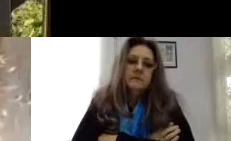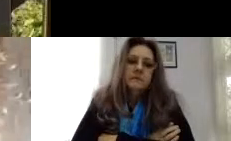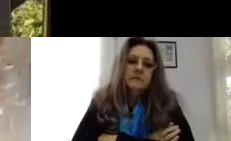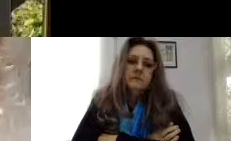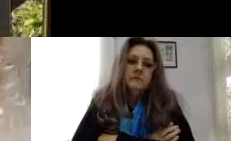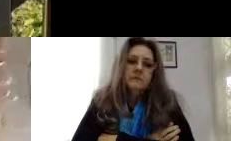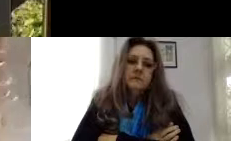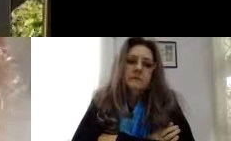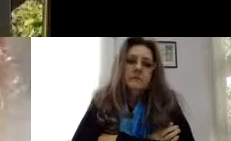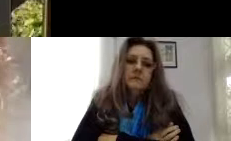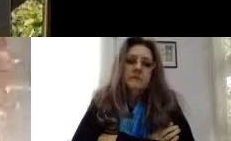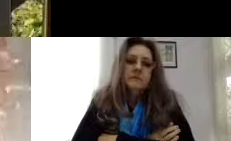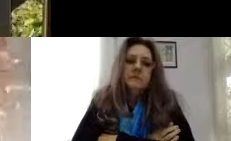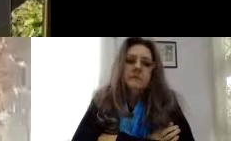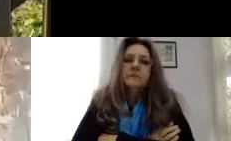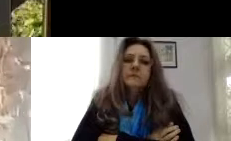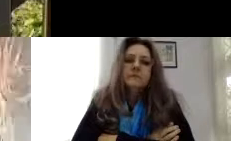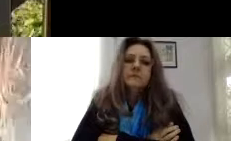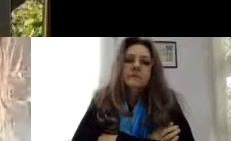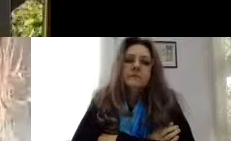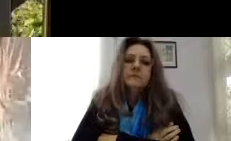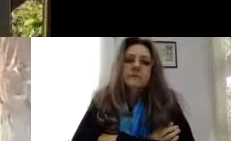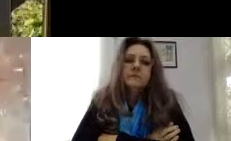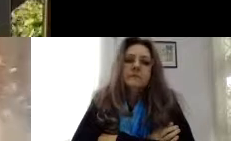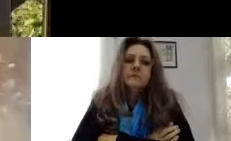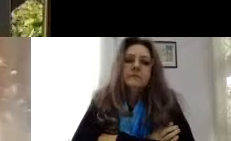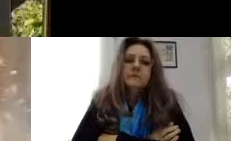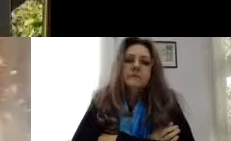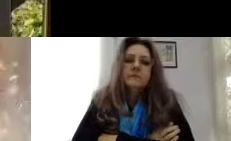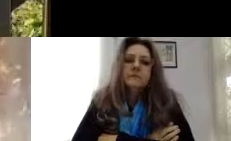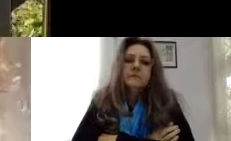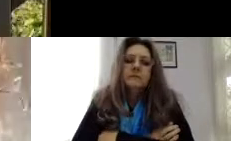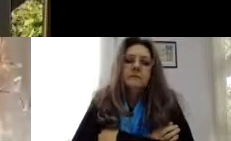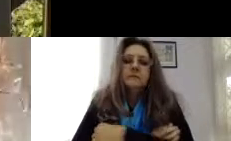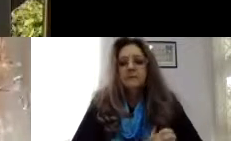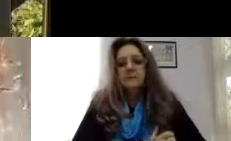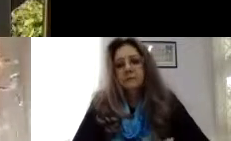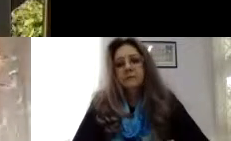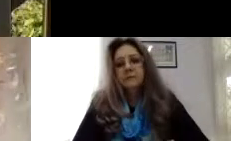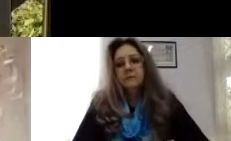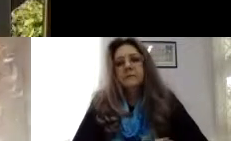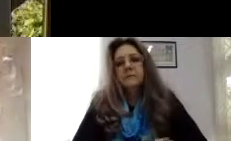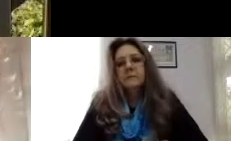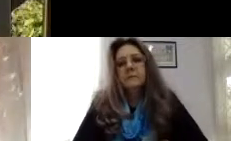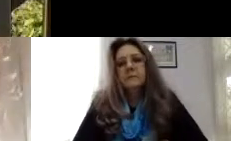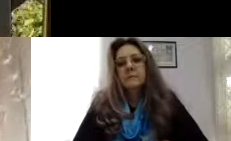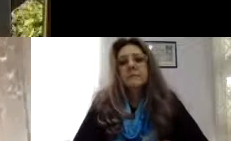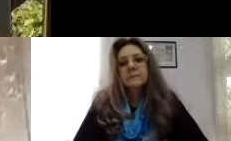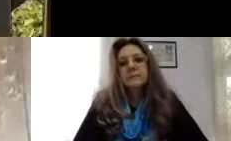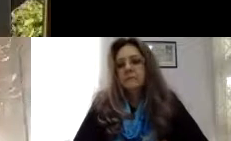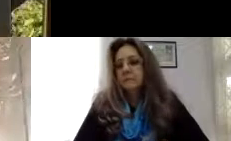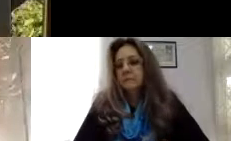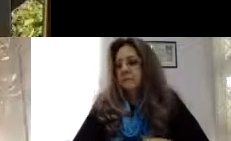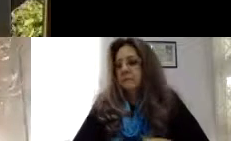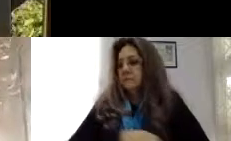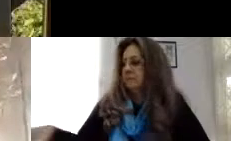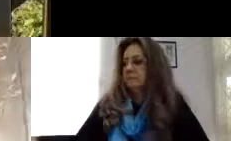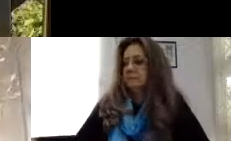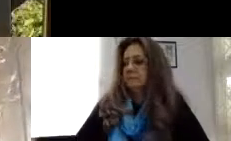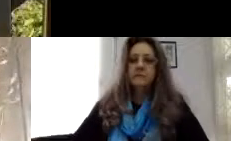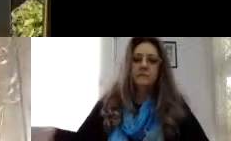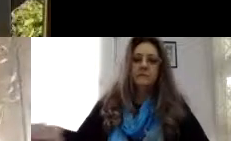conhecimento. Né? A episteme é a ciência que estuda como nós conhecemos. Né? Então, um segundo